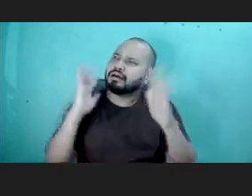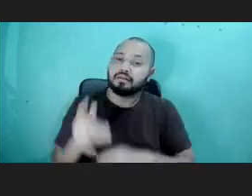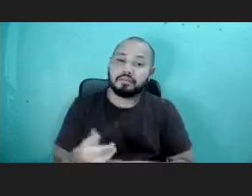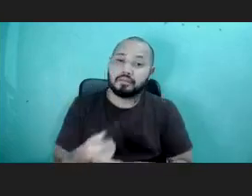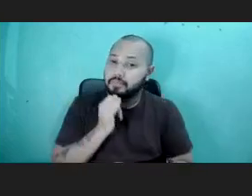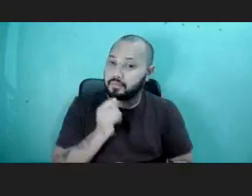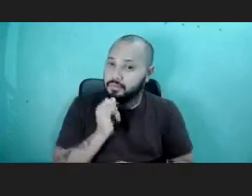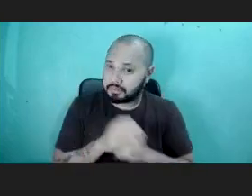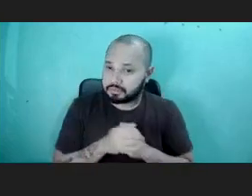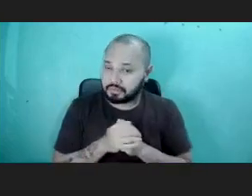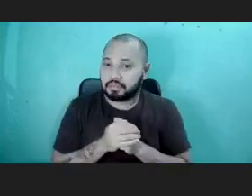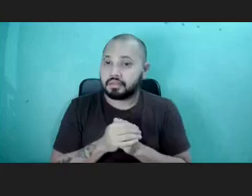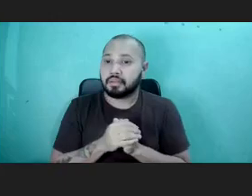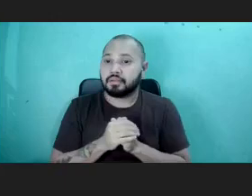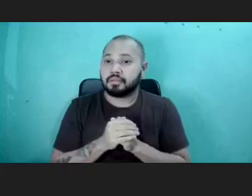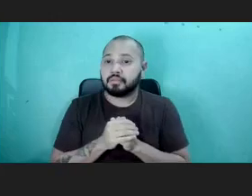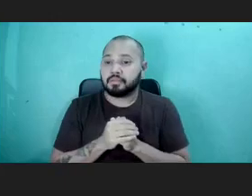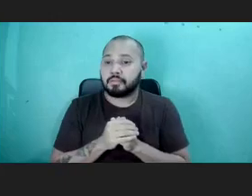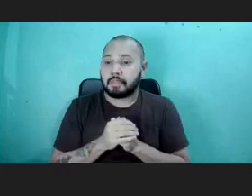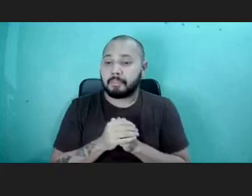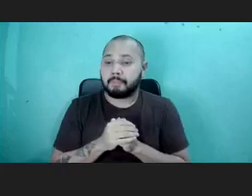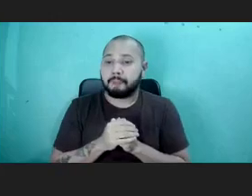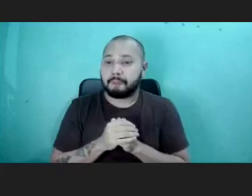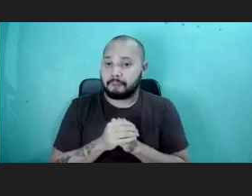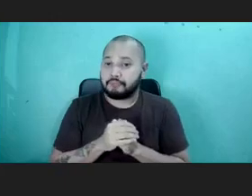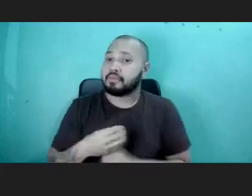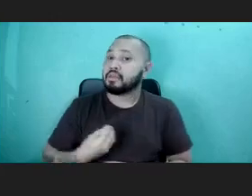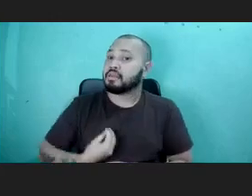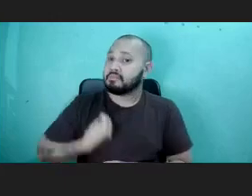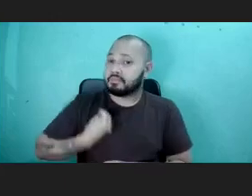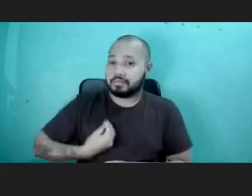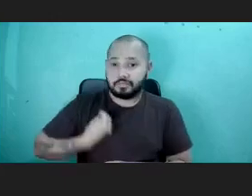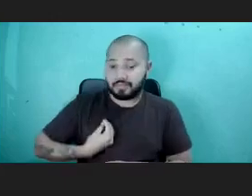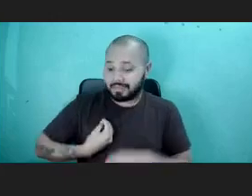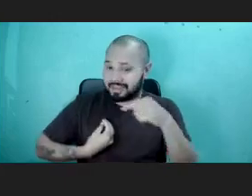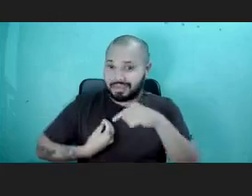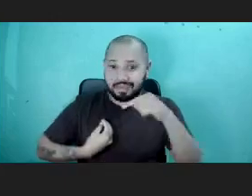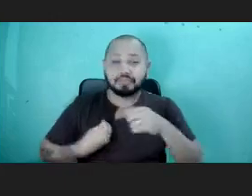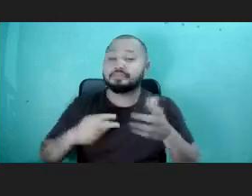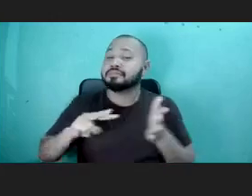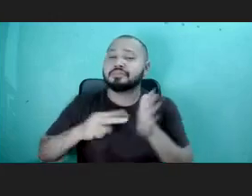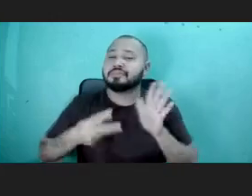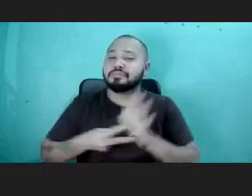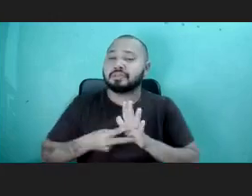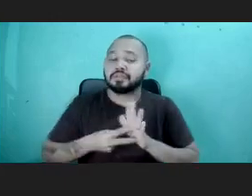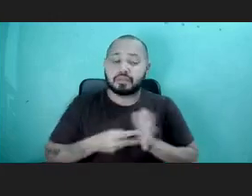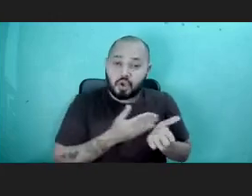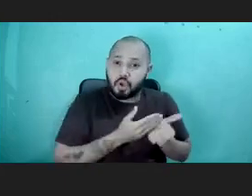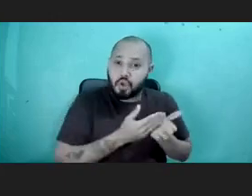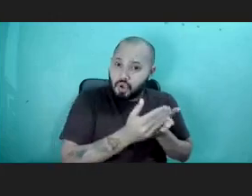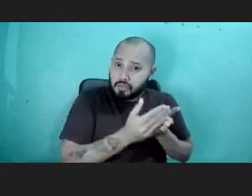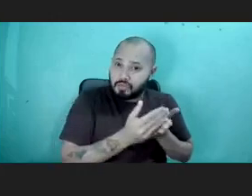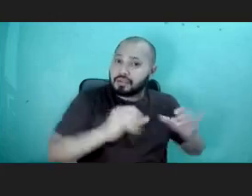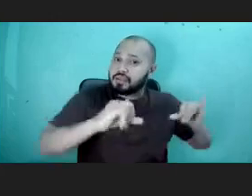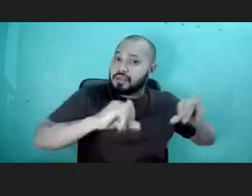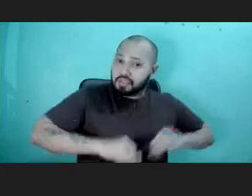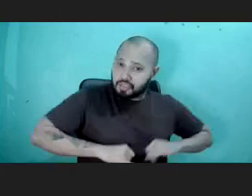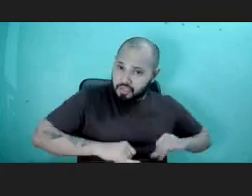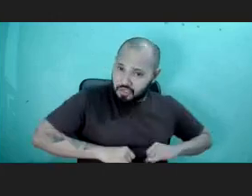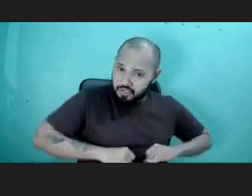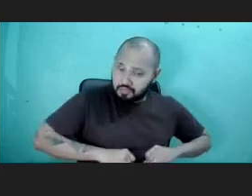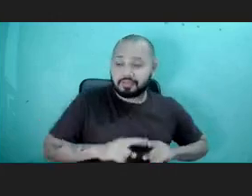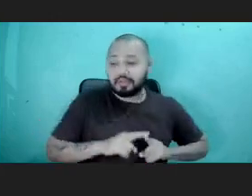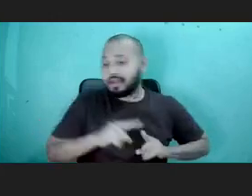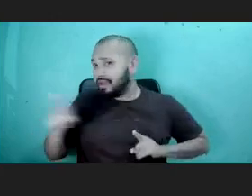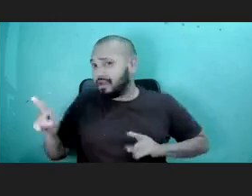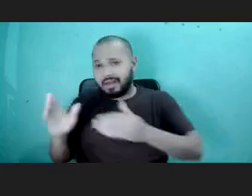assim, que viver é sofrimento do início ao fim. A gente sofre, a gente chora,